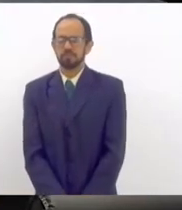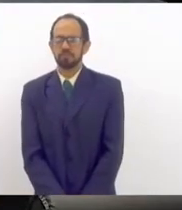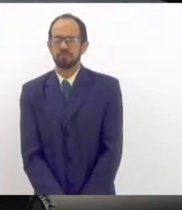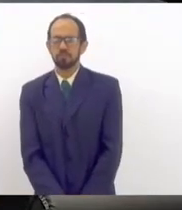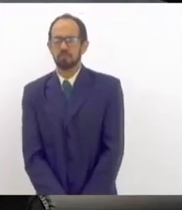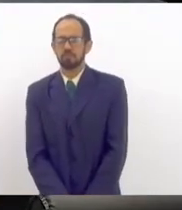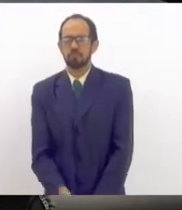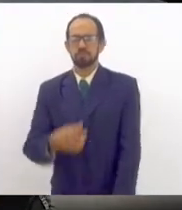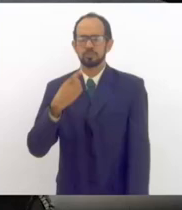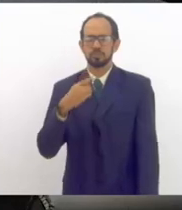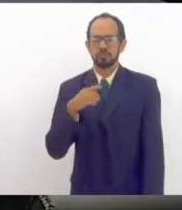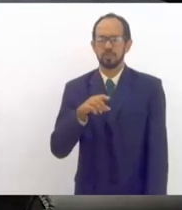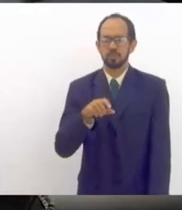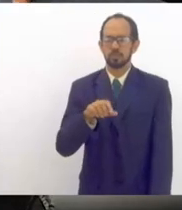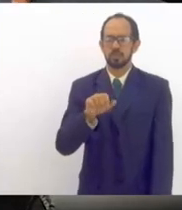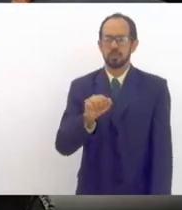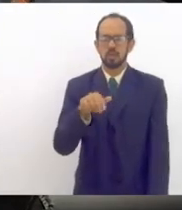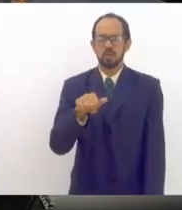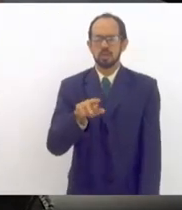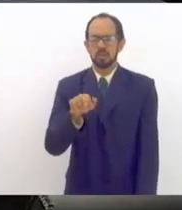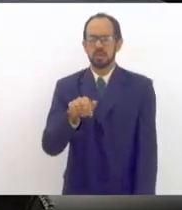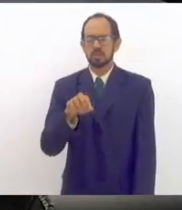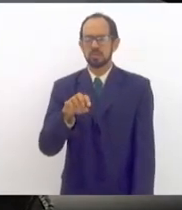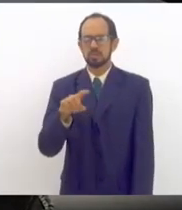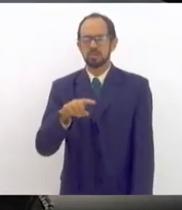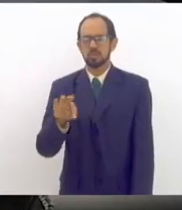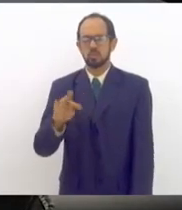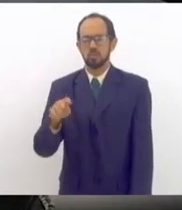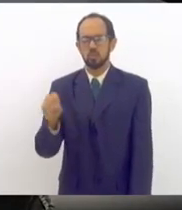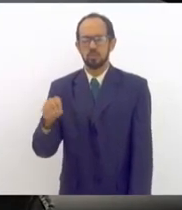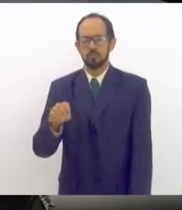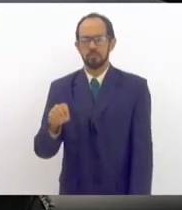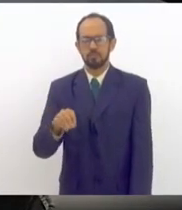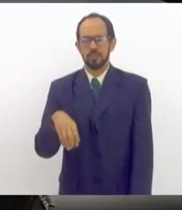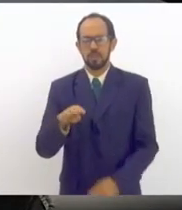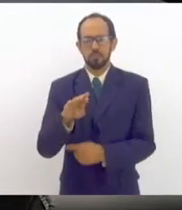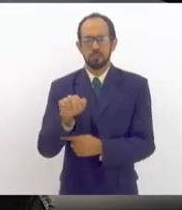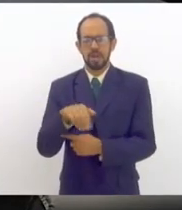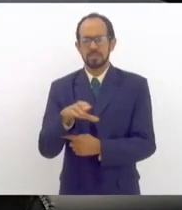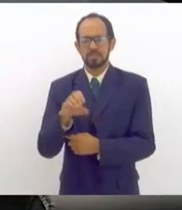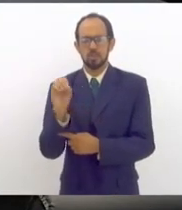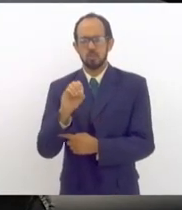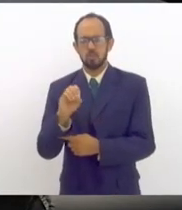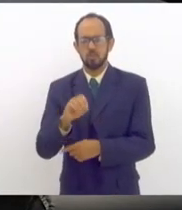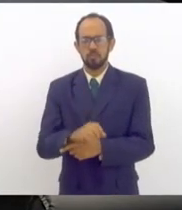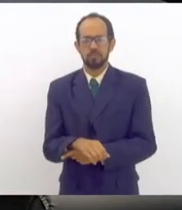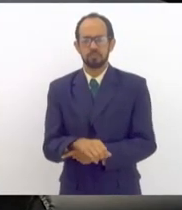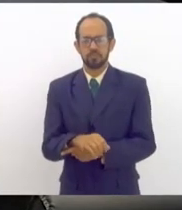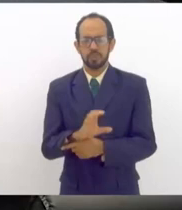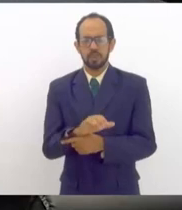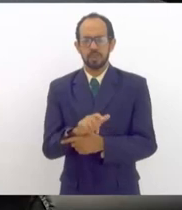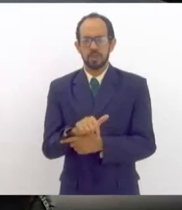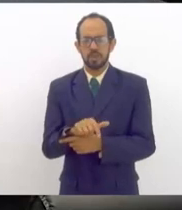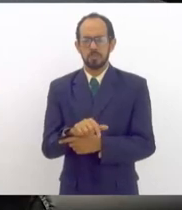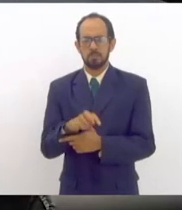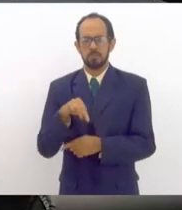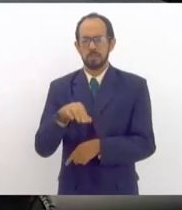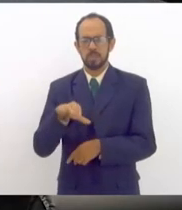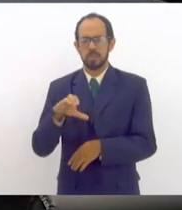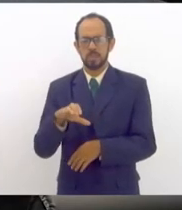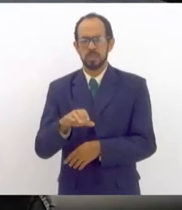deputado Andrézinho Siciliano Deputado brasão deputado Carlos minc